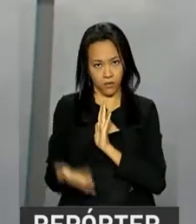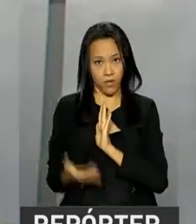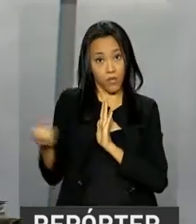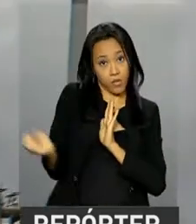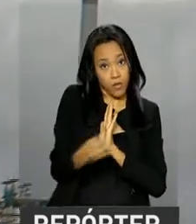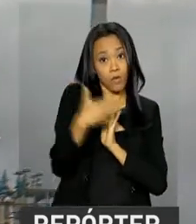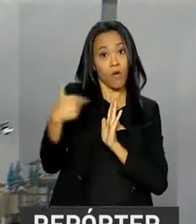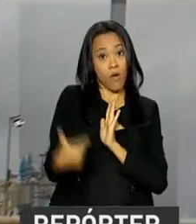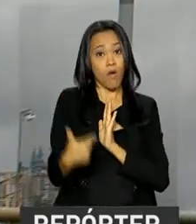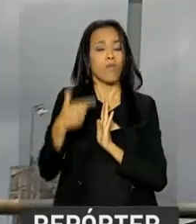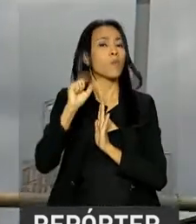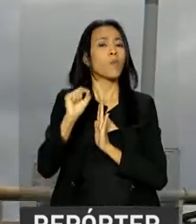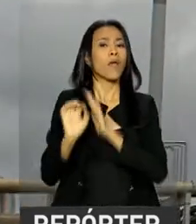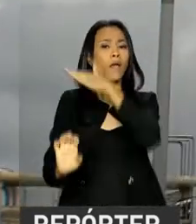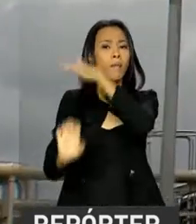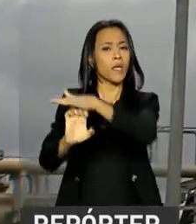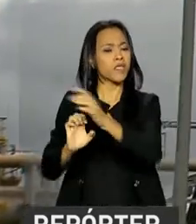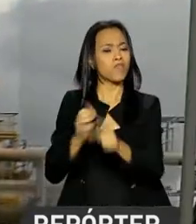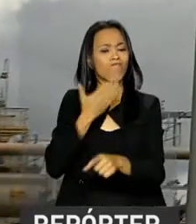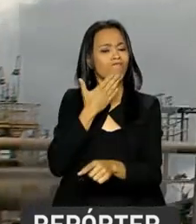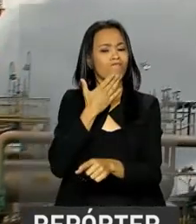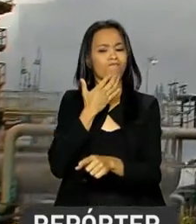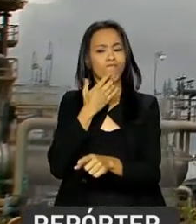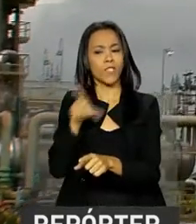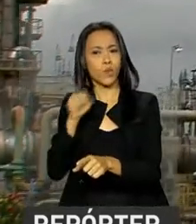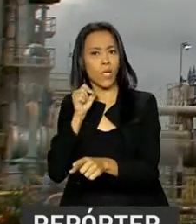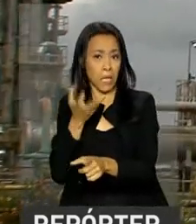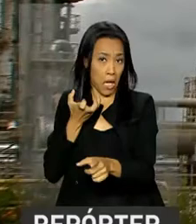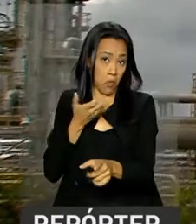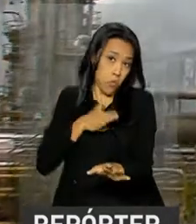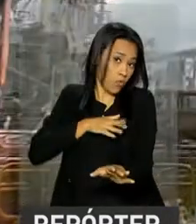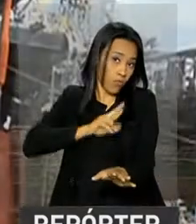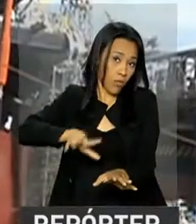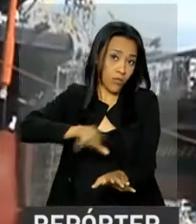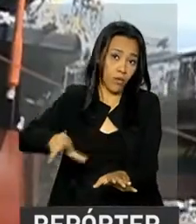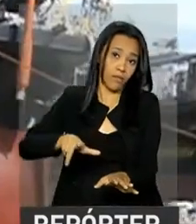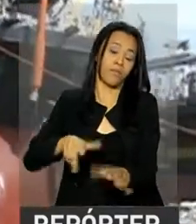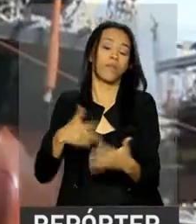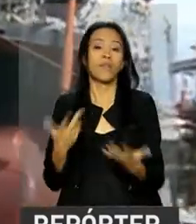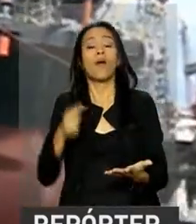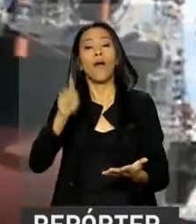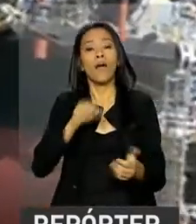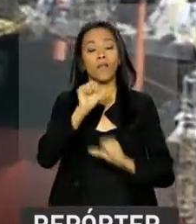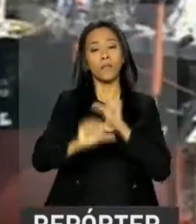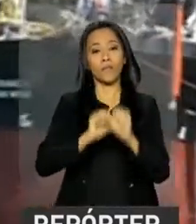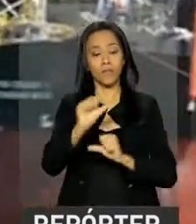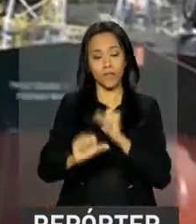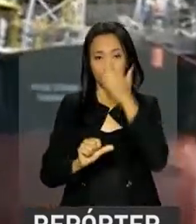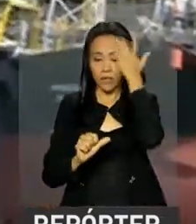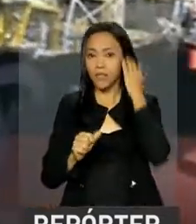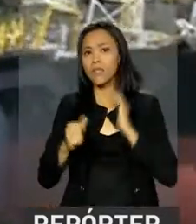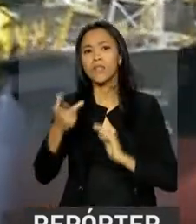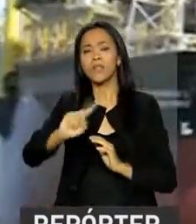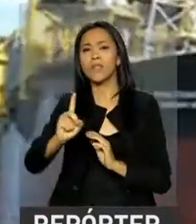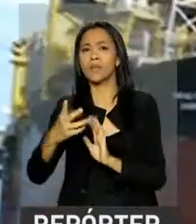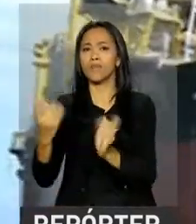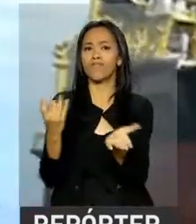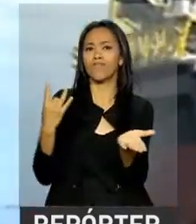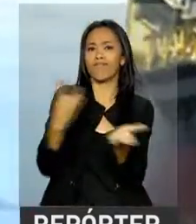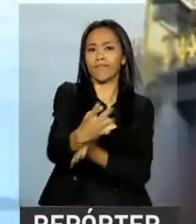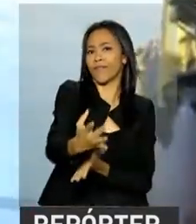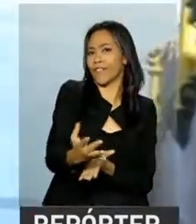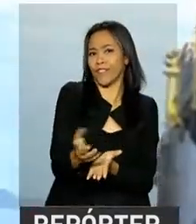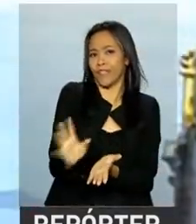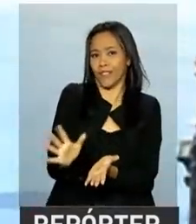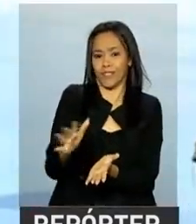nova regra, a empresa pode agora escolher se quer ou não operar uma área. Mudanças que não excluem a companhia da exploração do pré-sal.